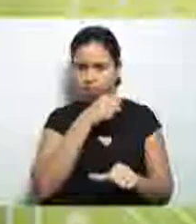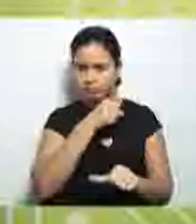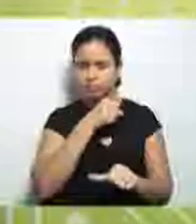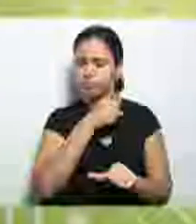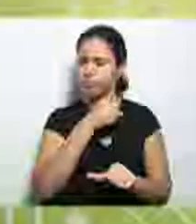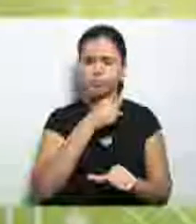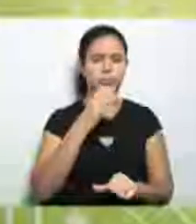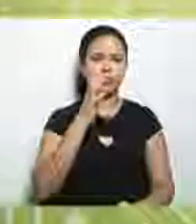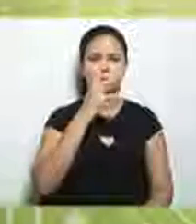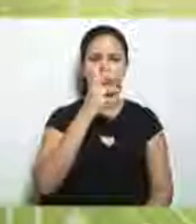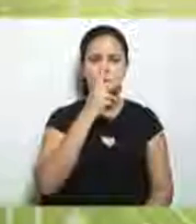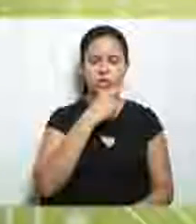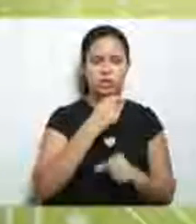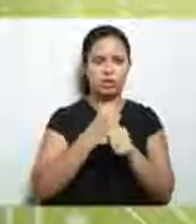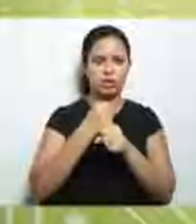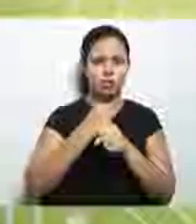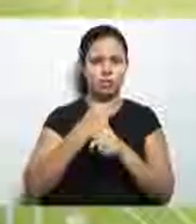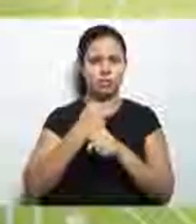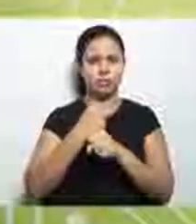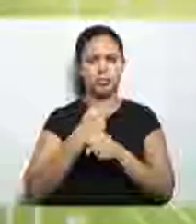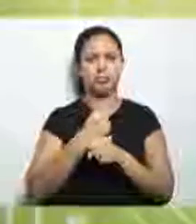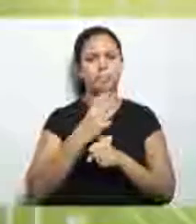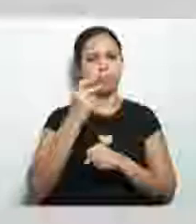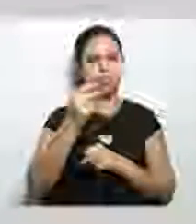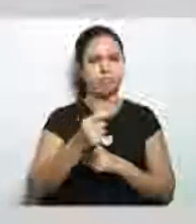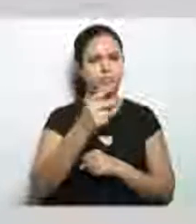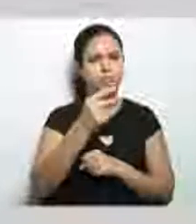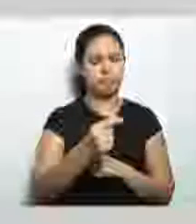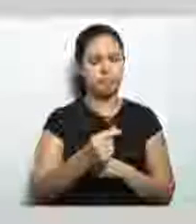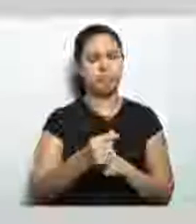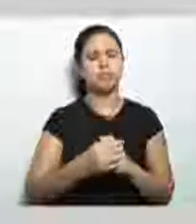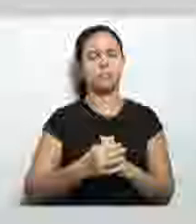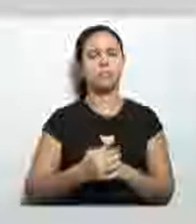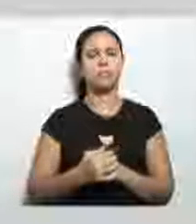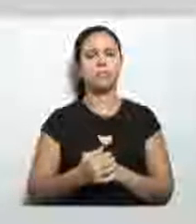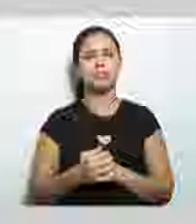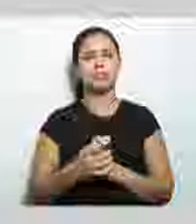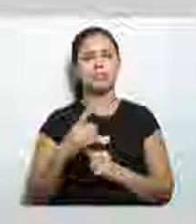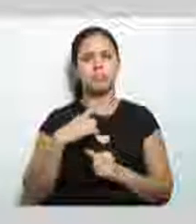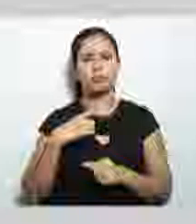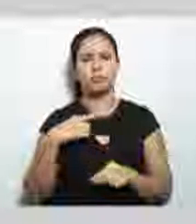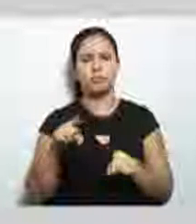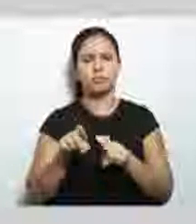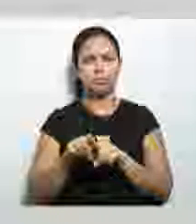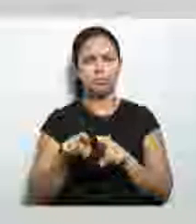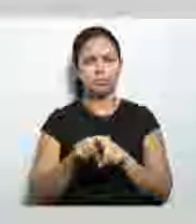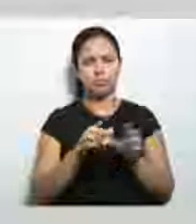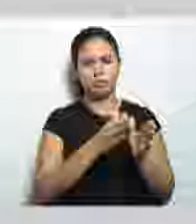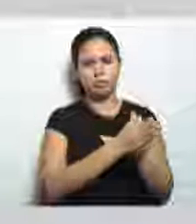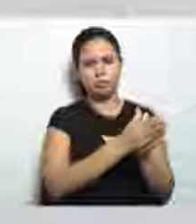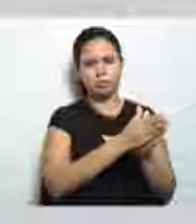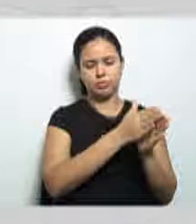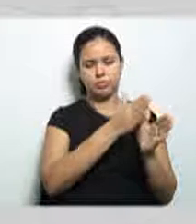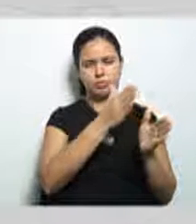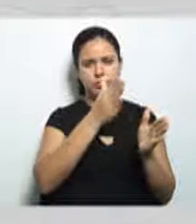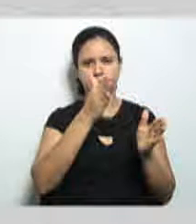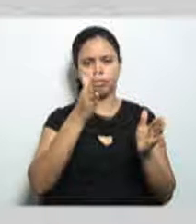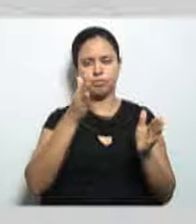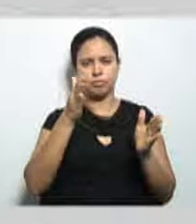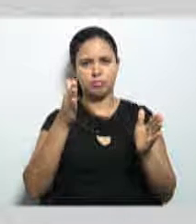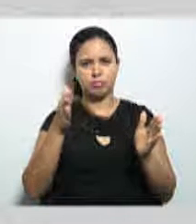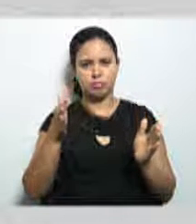uma transformação gradual. E aí a gente tem também o período, o que a gente chama